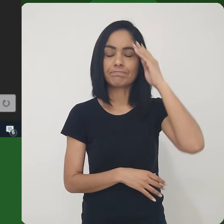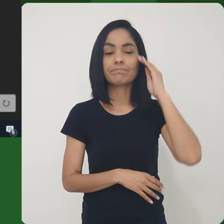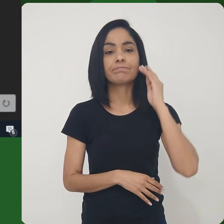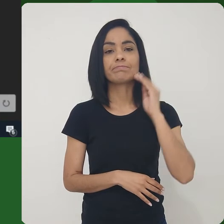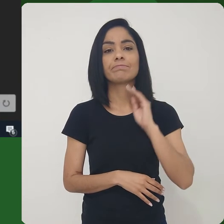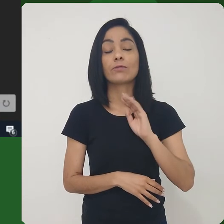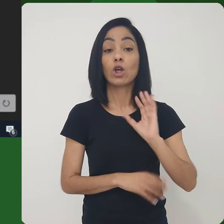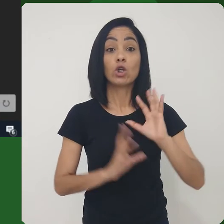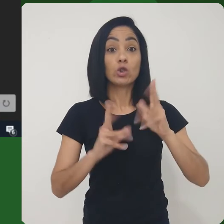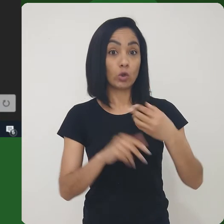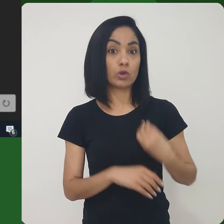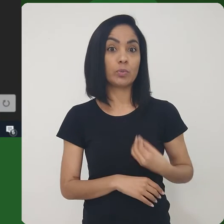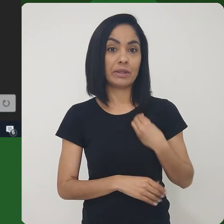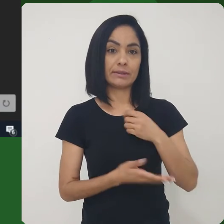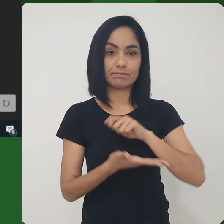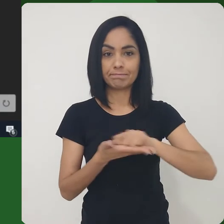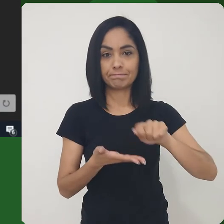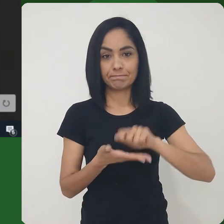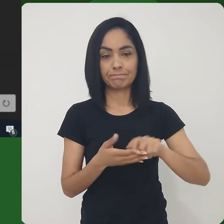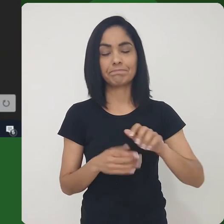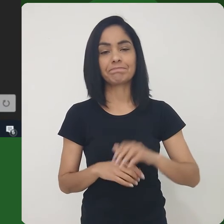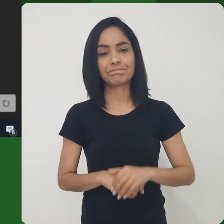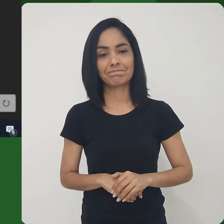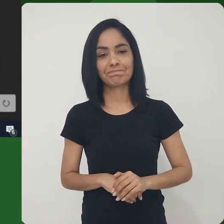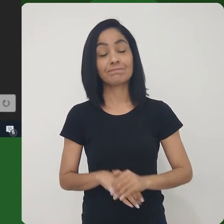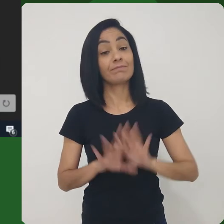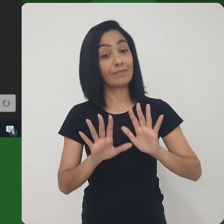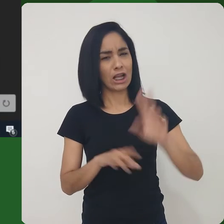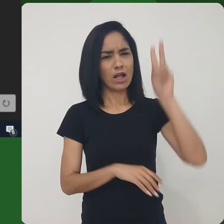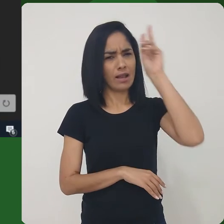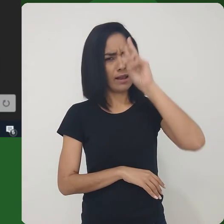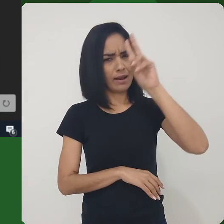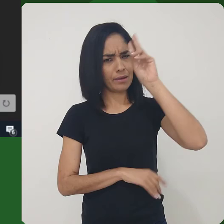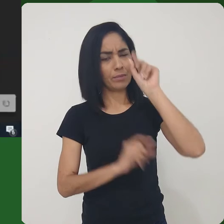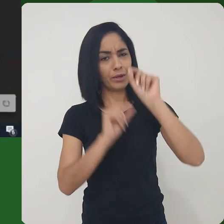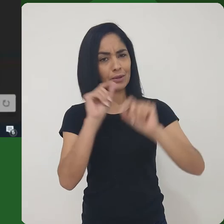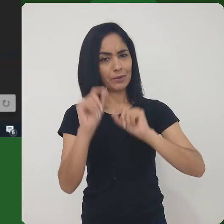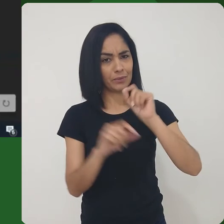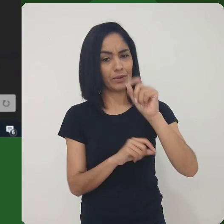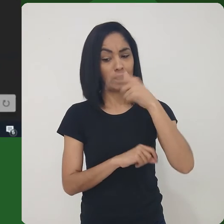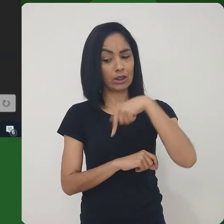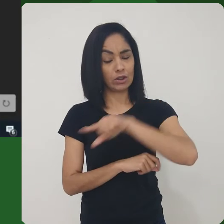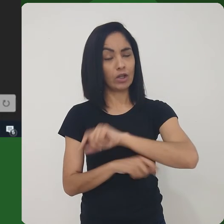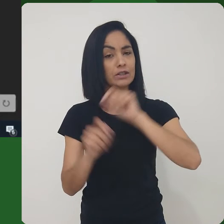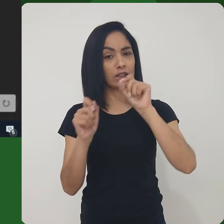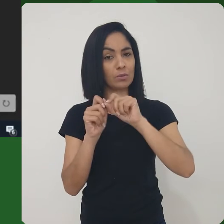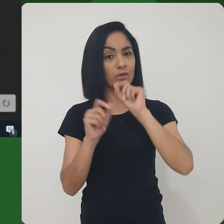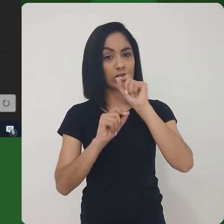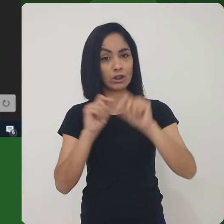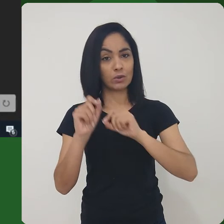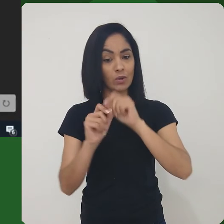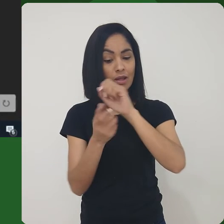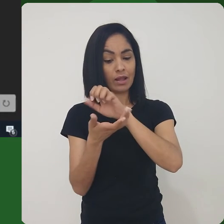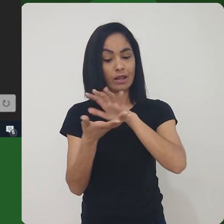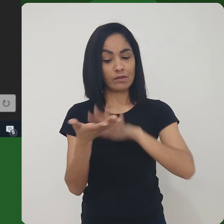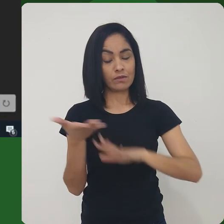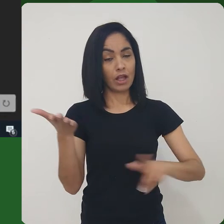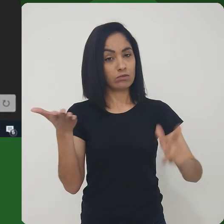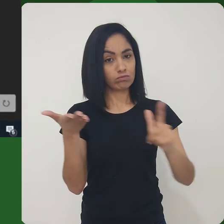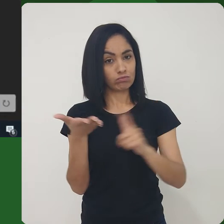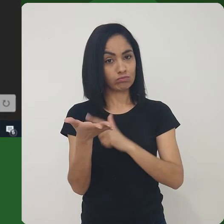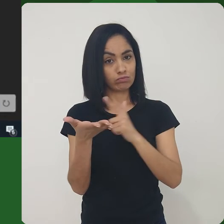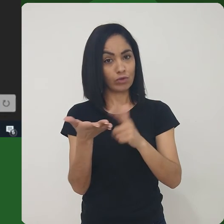né? Todos que estiveram presentes. Muito bem, então lembrando, né, que nós estamos aí trabalhando